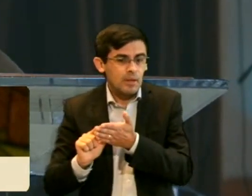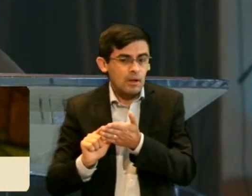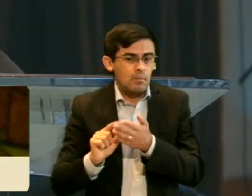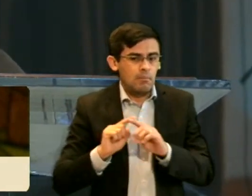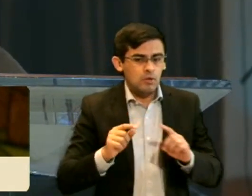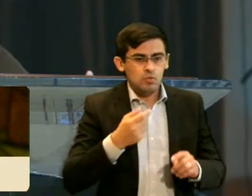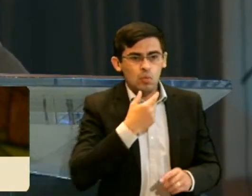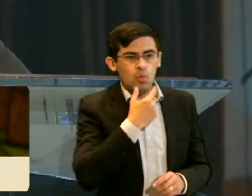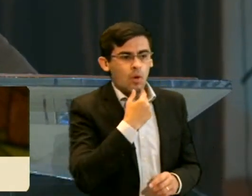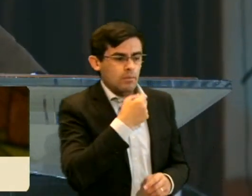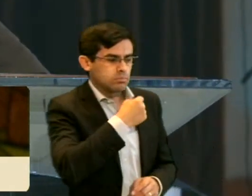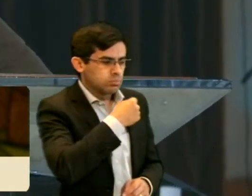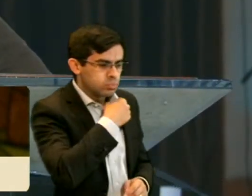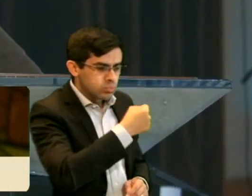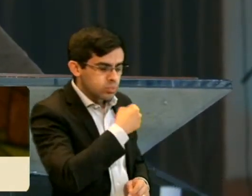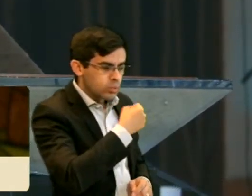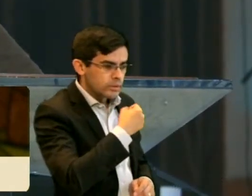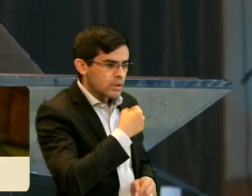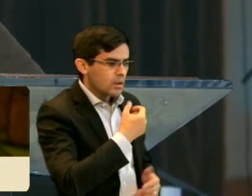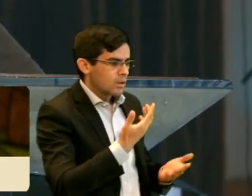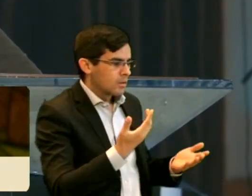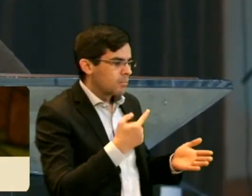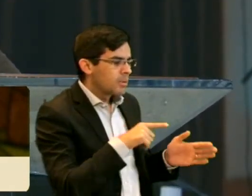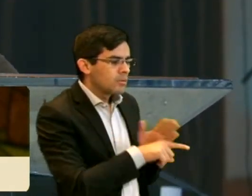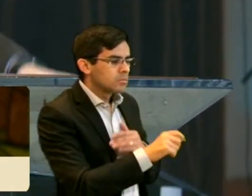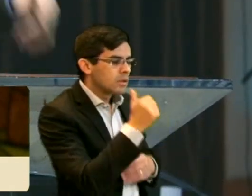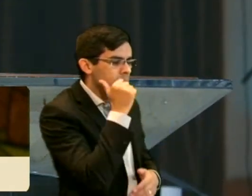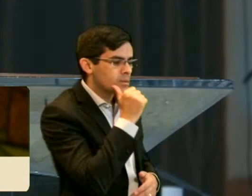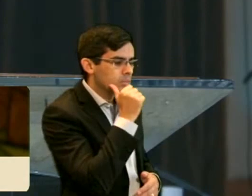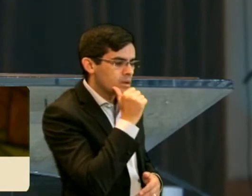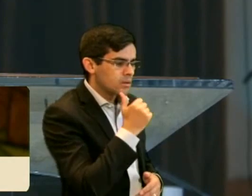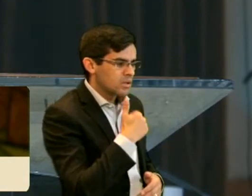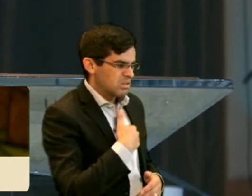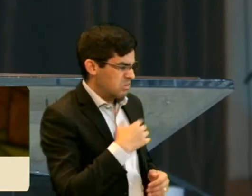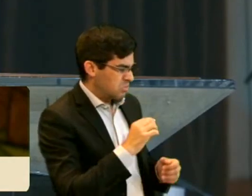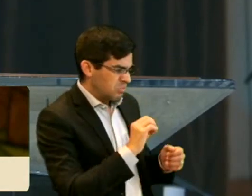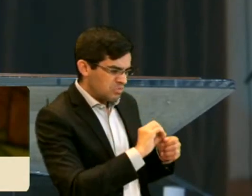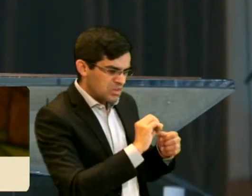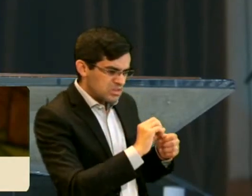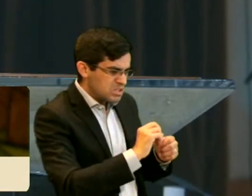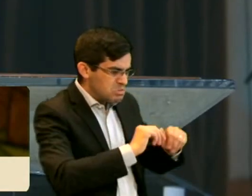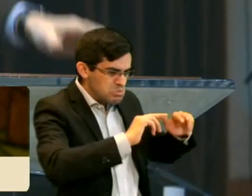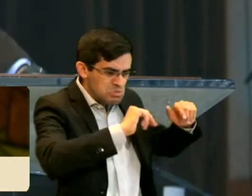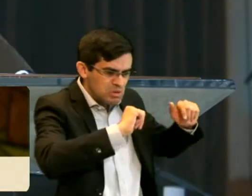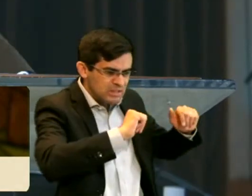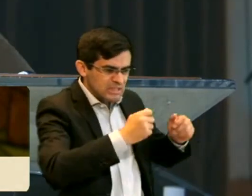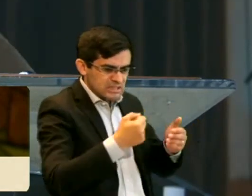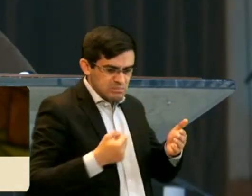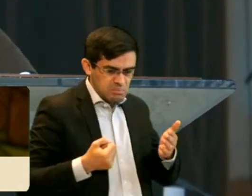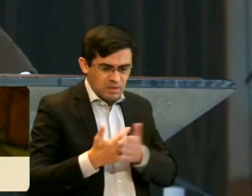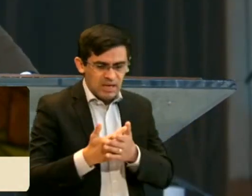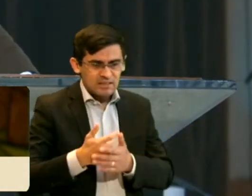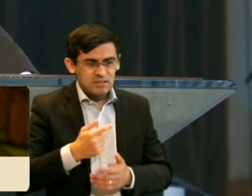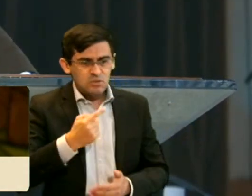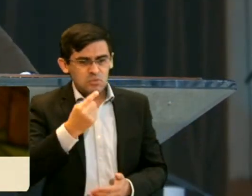aquele jornalista chega e diz para aquela mulher: eu não faria isso nem por $1 milhão.